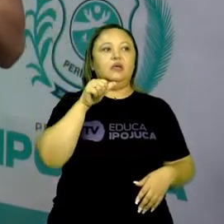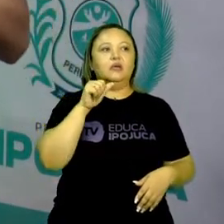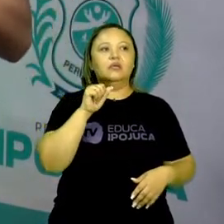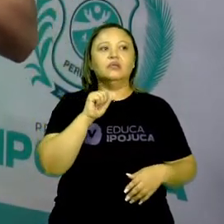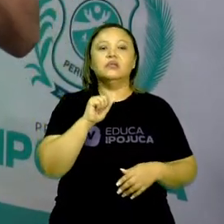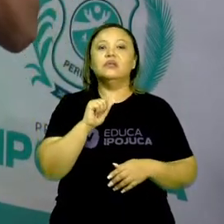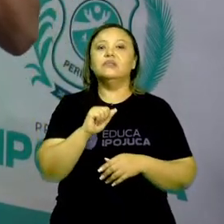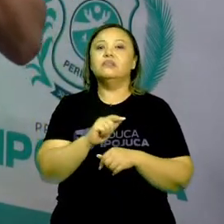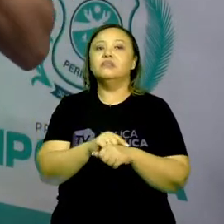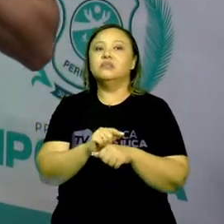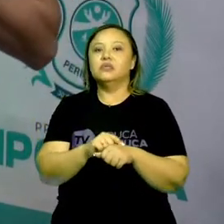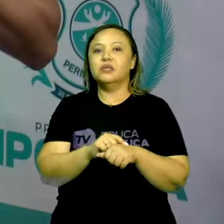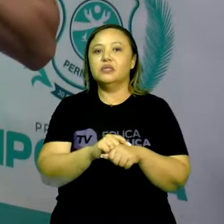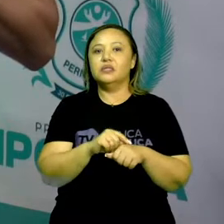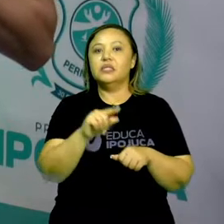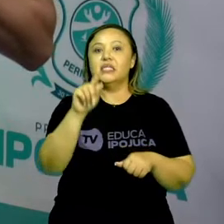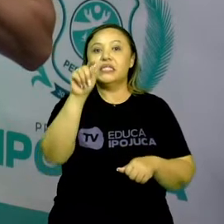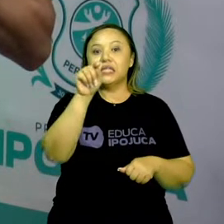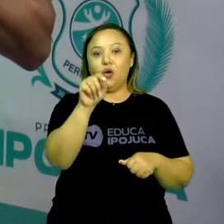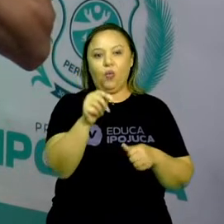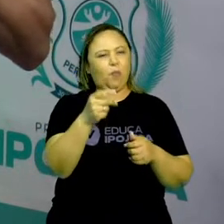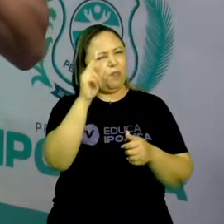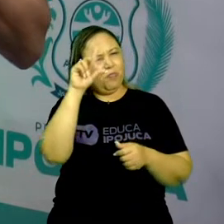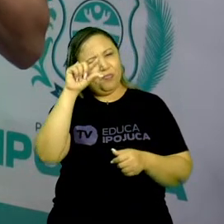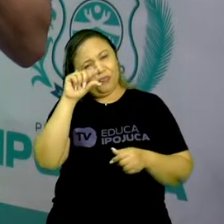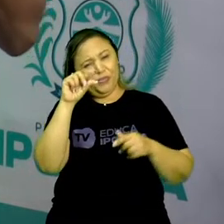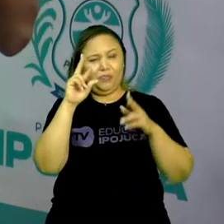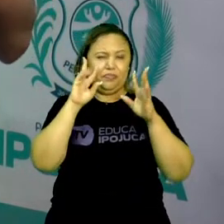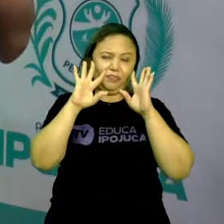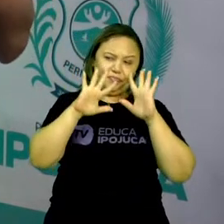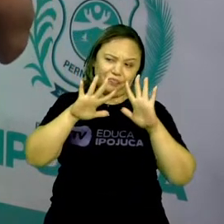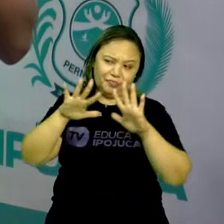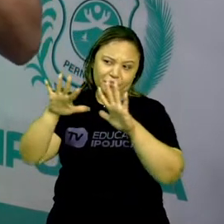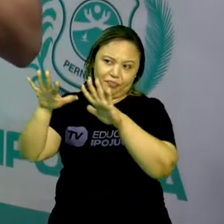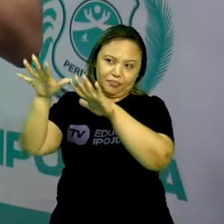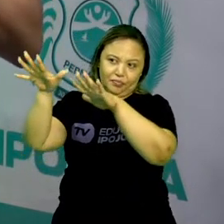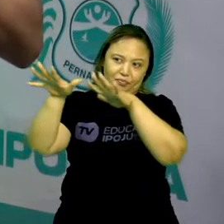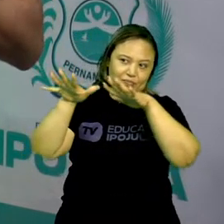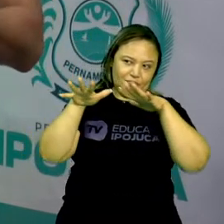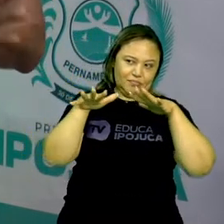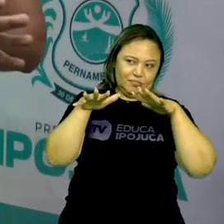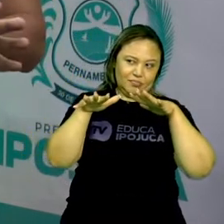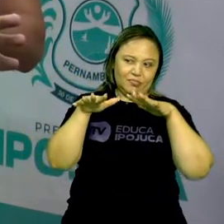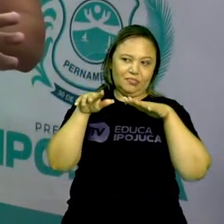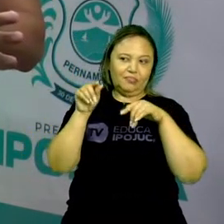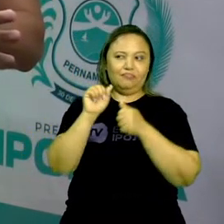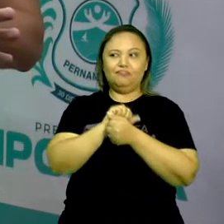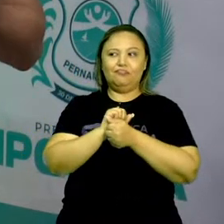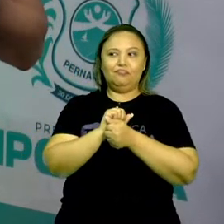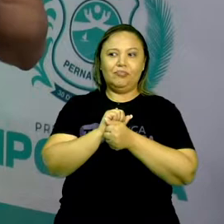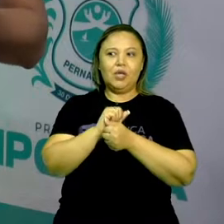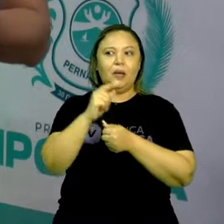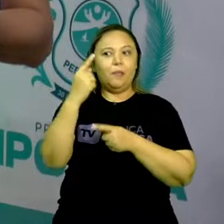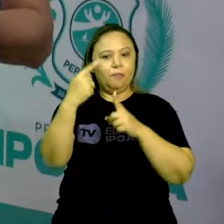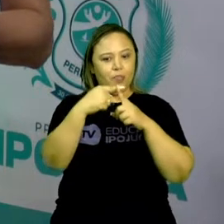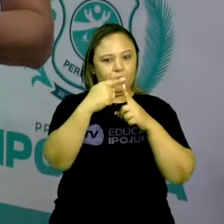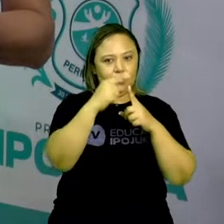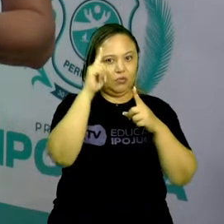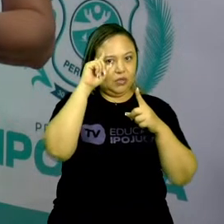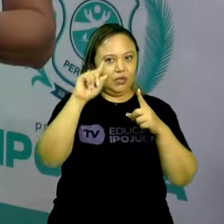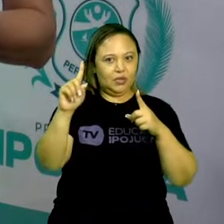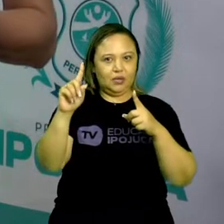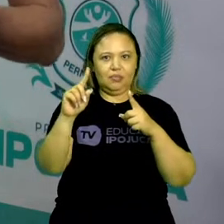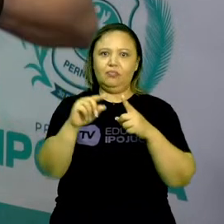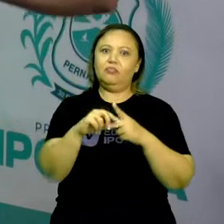Na segunda apresentação, tinham 50. No outro dia, na terceira apresentação, tinha ninguém. A peça foi